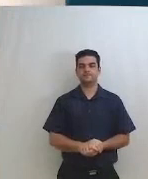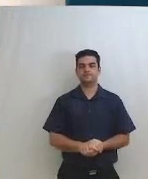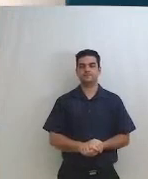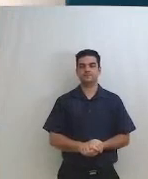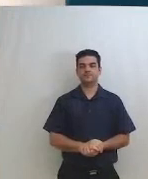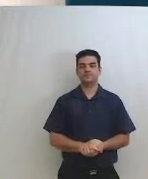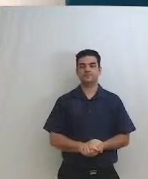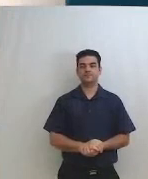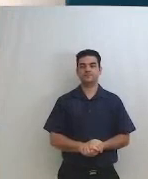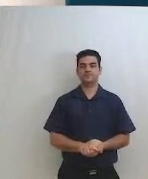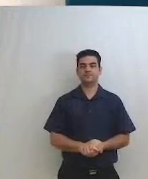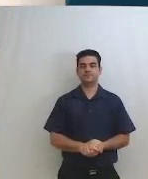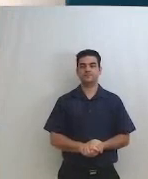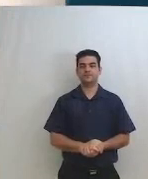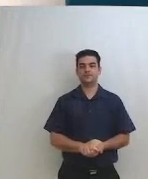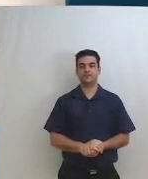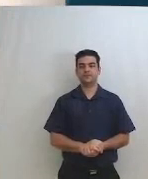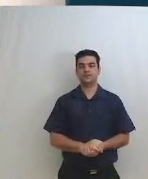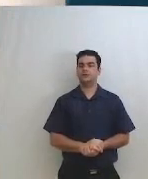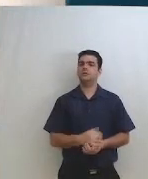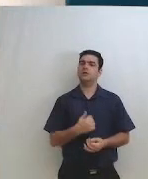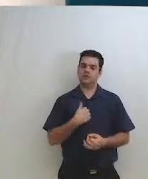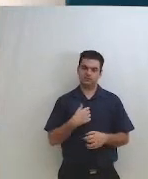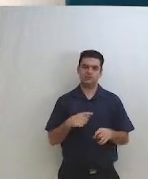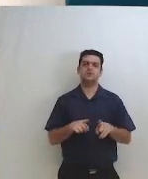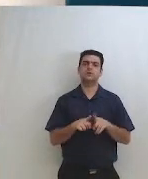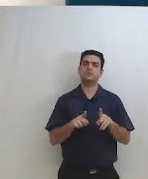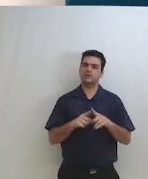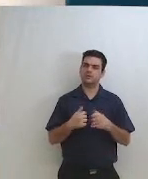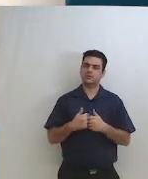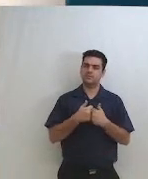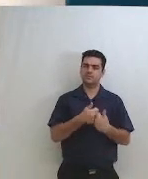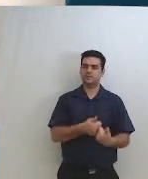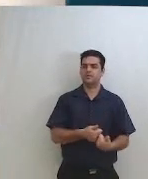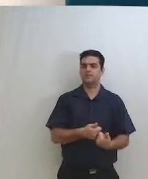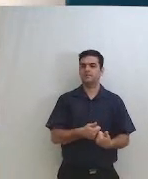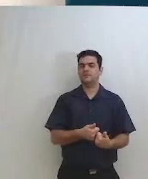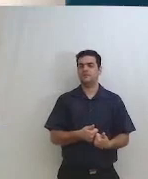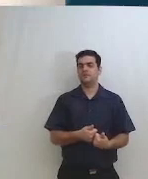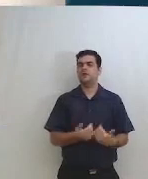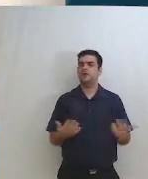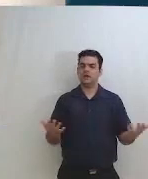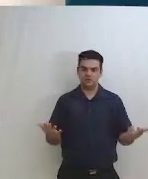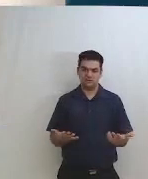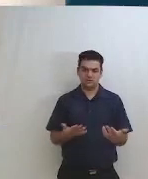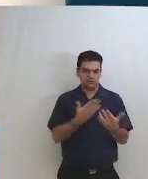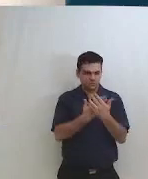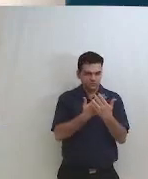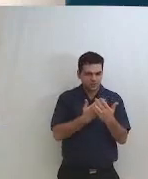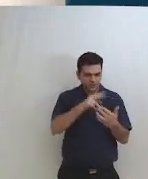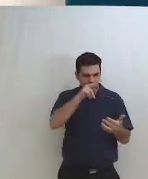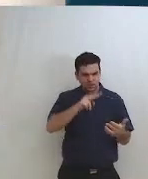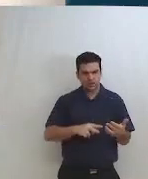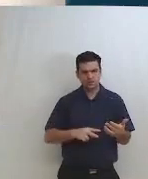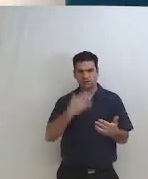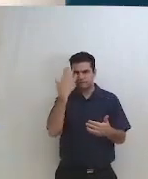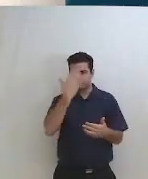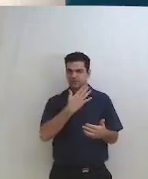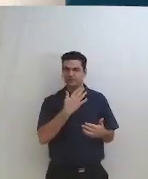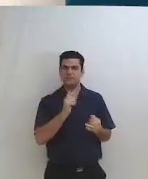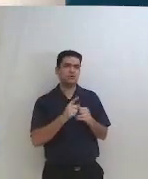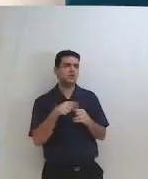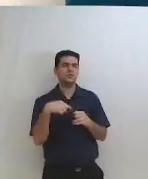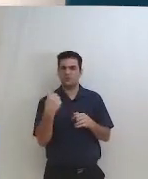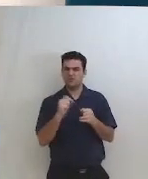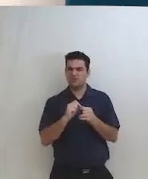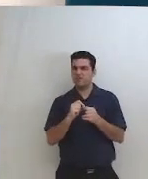Lages. Eu também acompanho. É, até analisando aqui as provas dos autos, de modo que a gente sempre faz, embora a denúncia